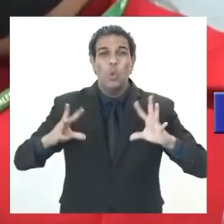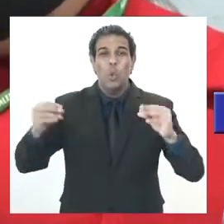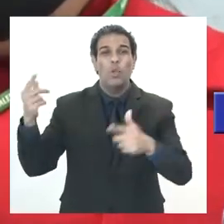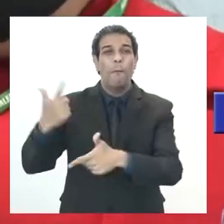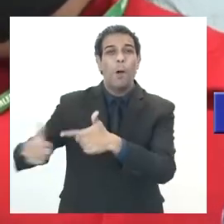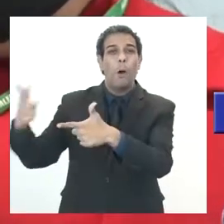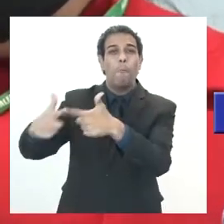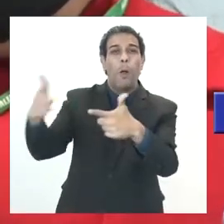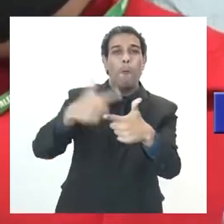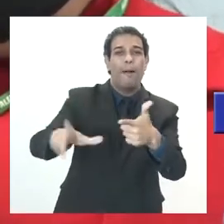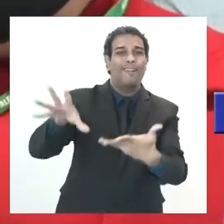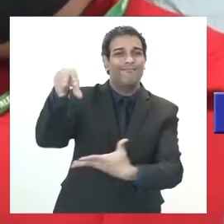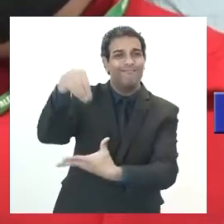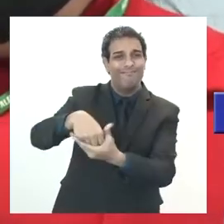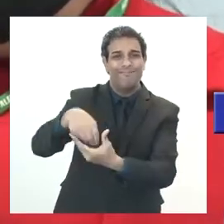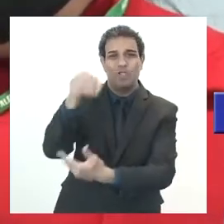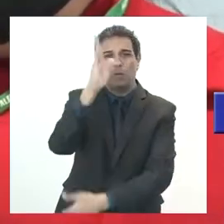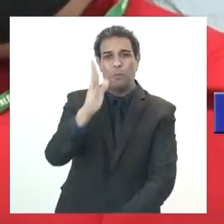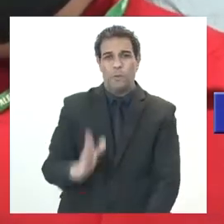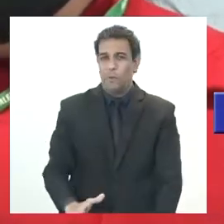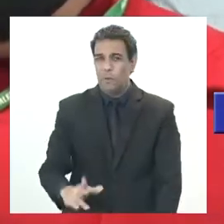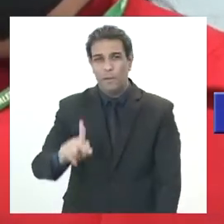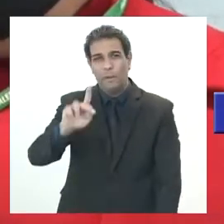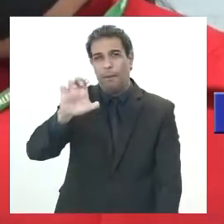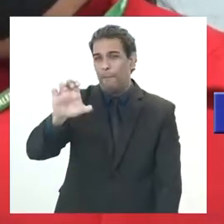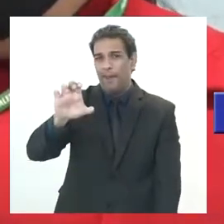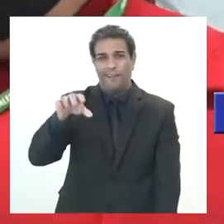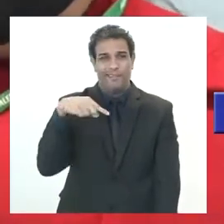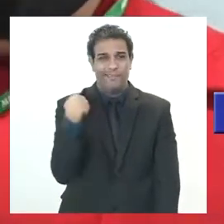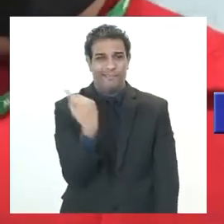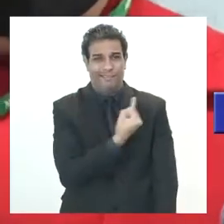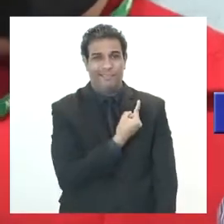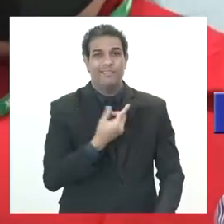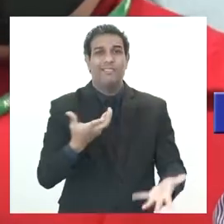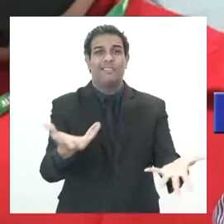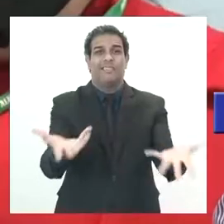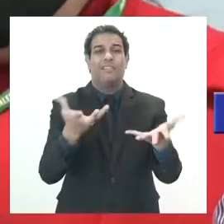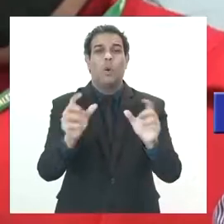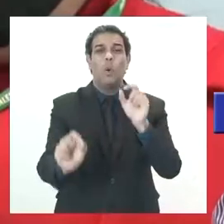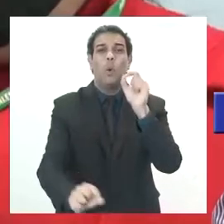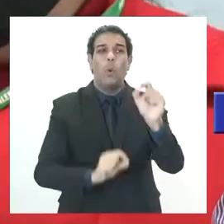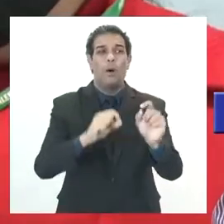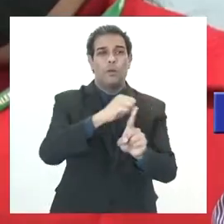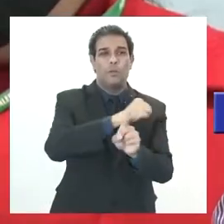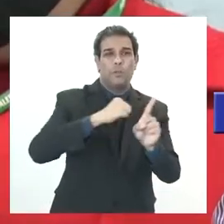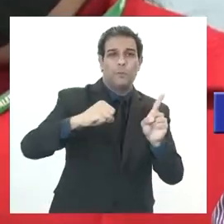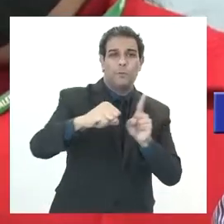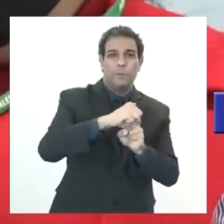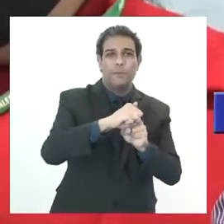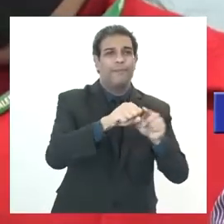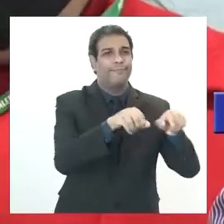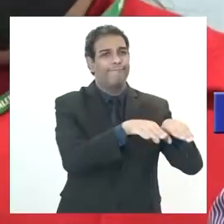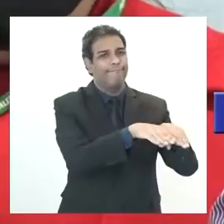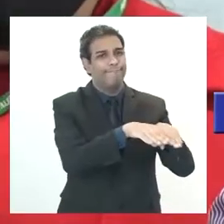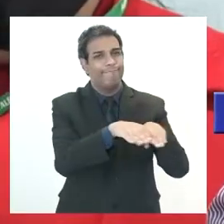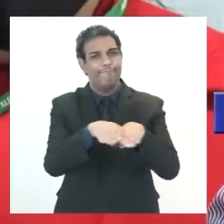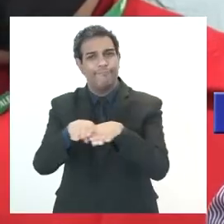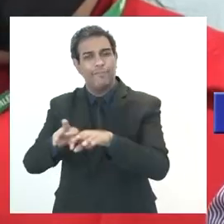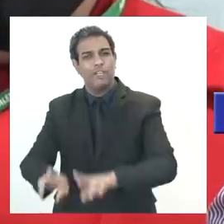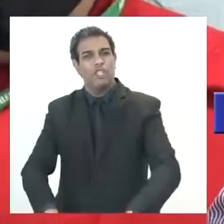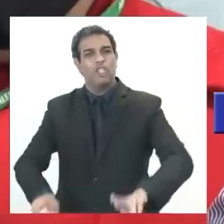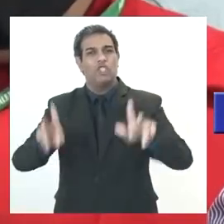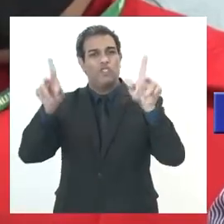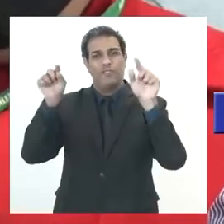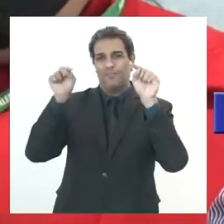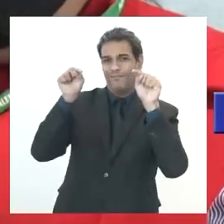tá acontecendo não é razoável Não é justo e o que queremos é uma sociedade diferença diferente dessa